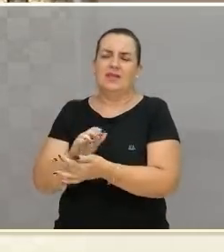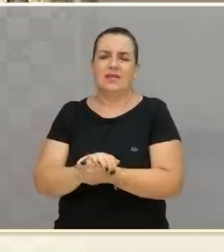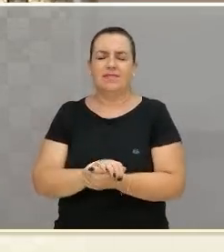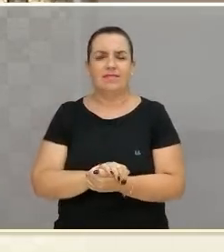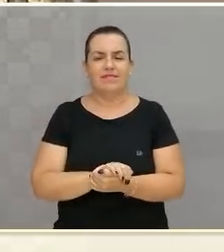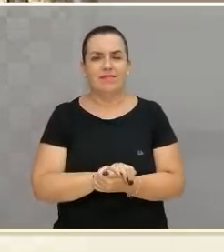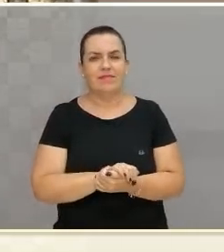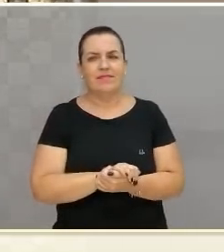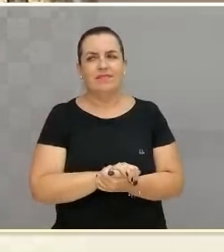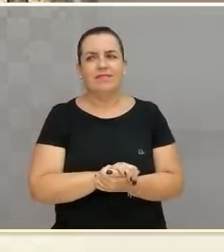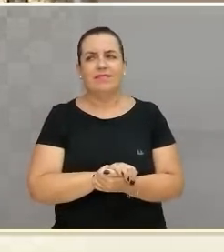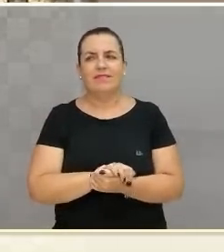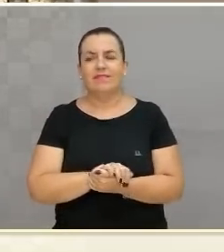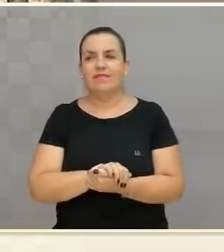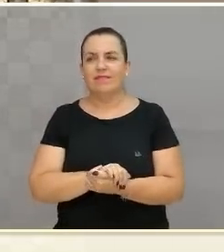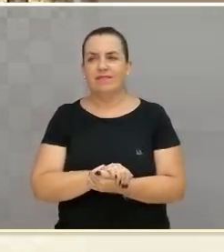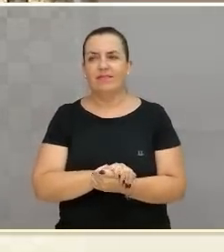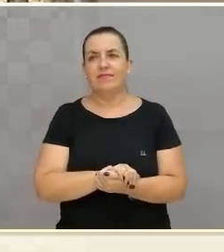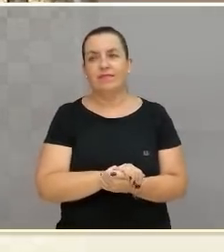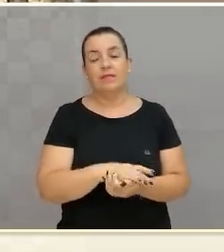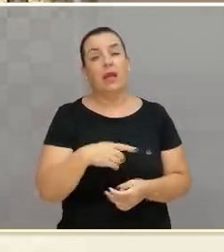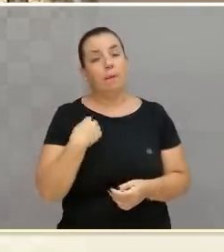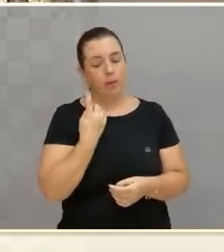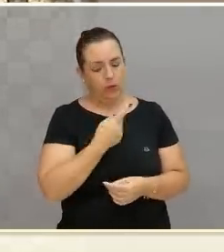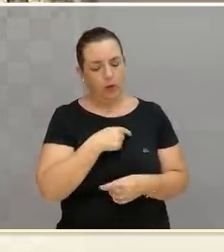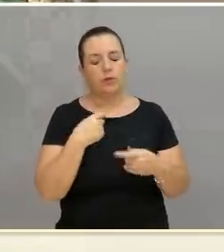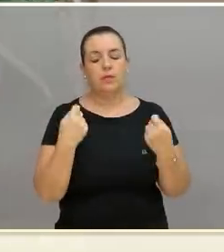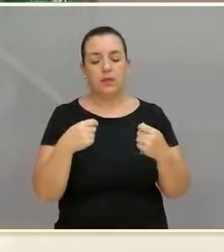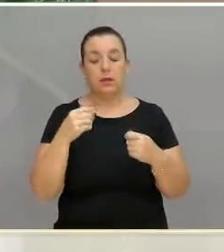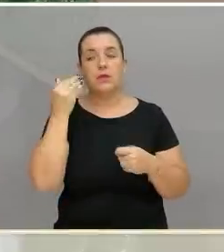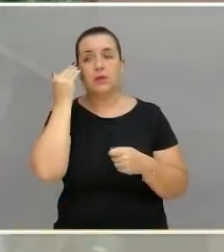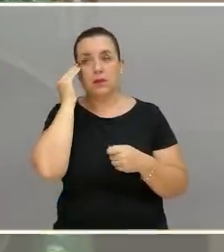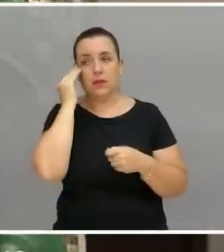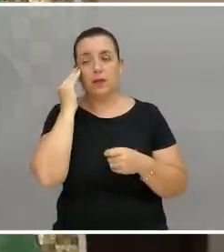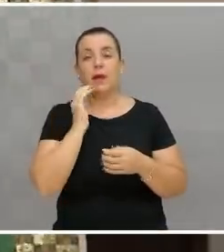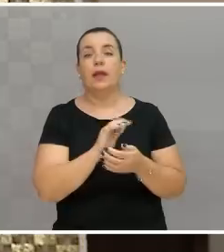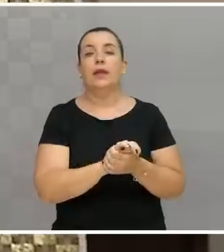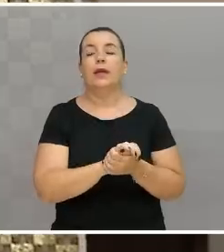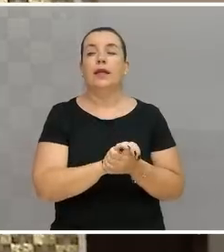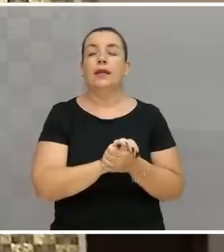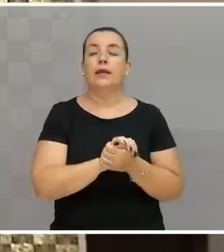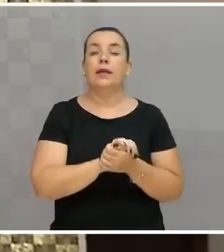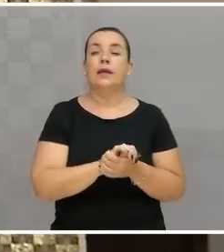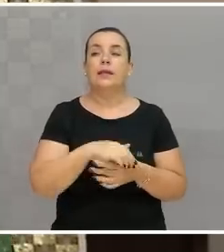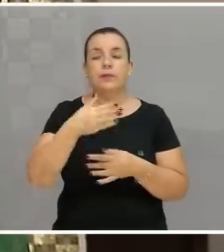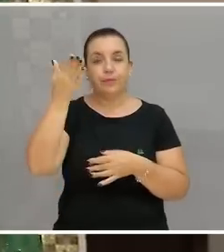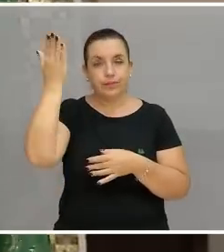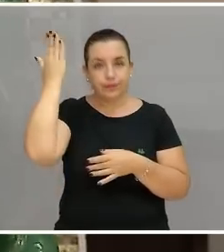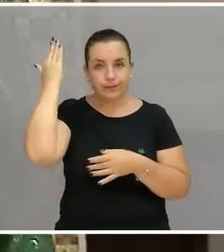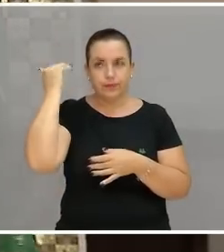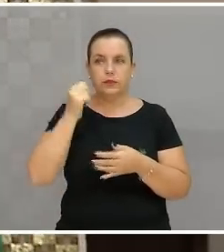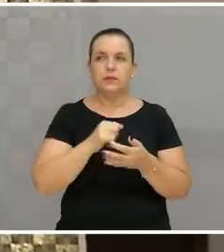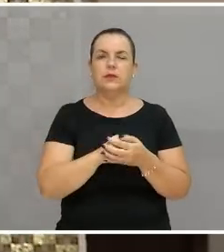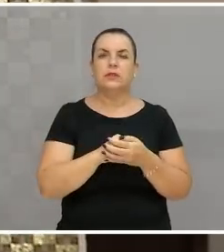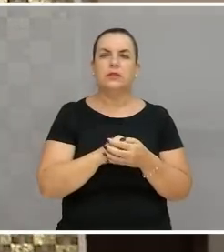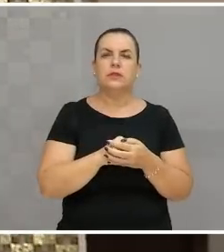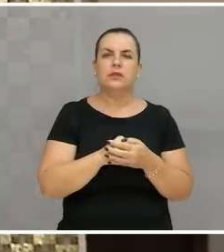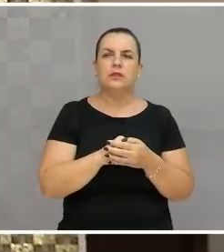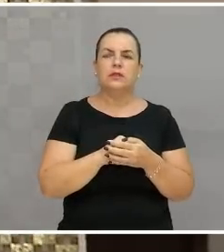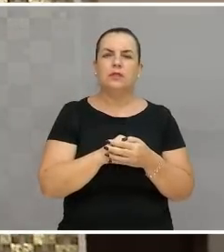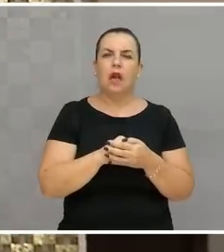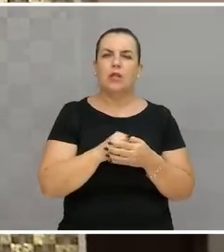aritmética, e não precisa ser professor de matemática, no tempo de Jesus, de 12, ele chamou